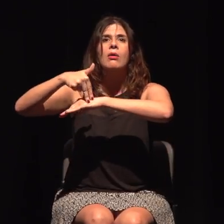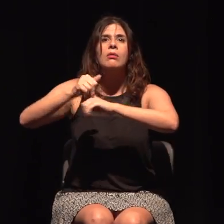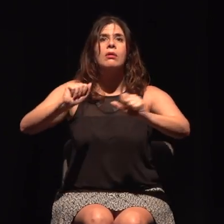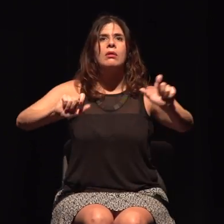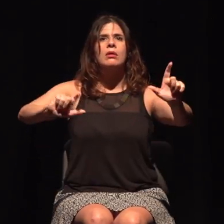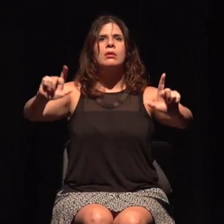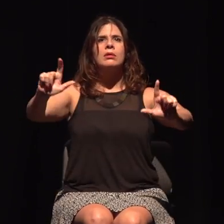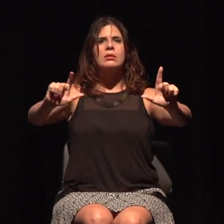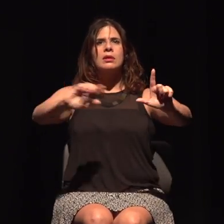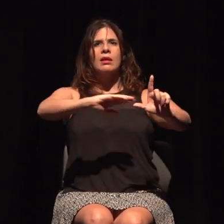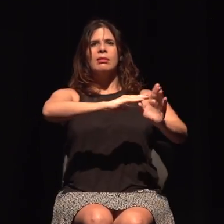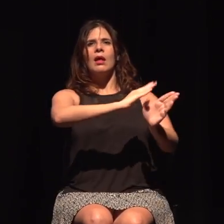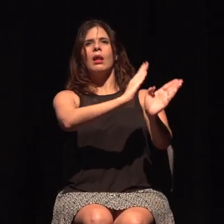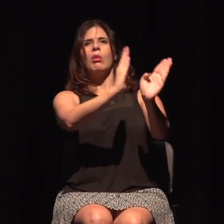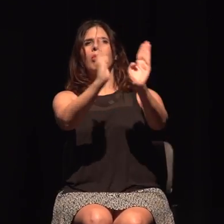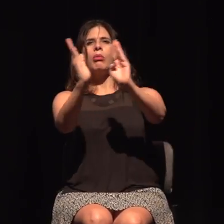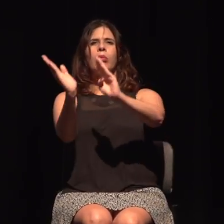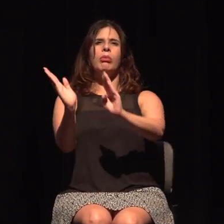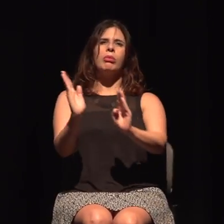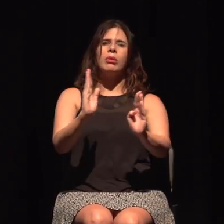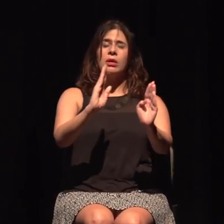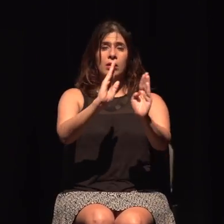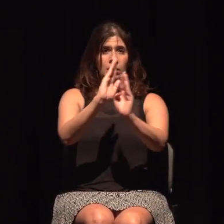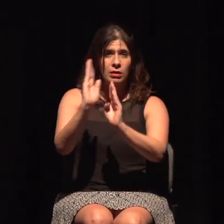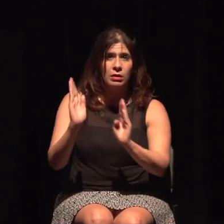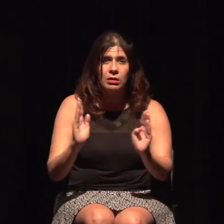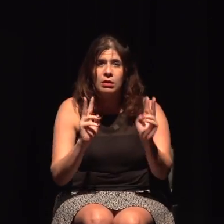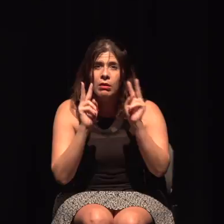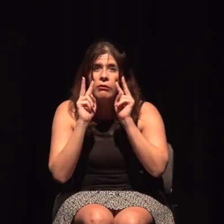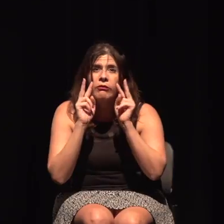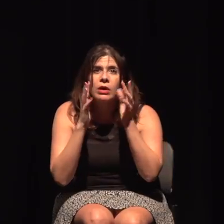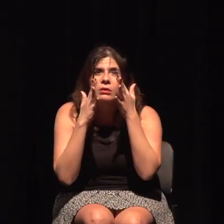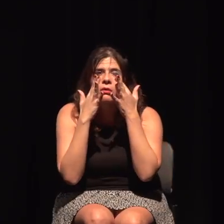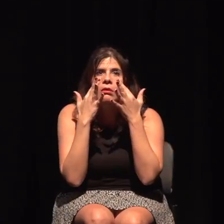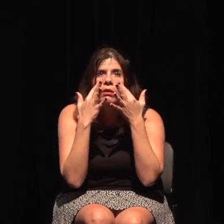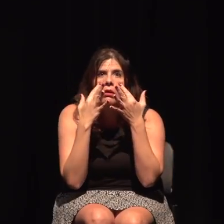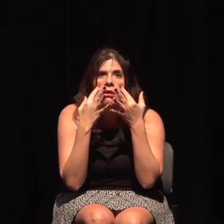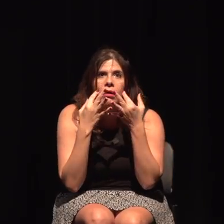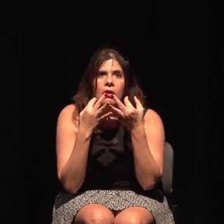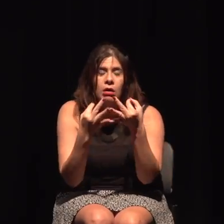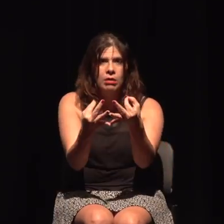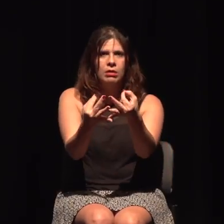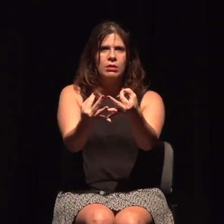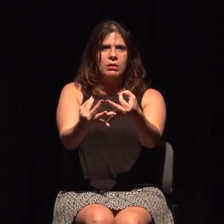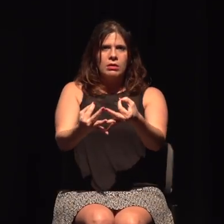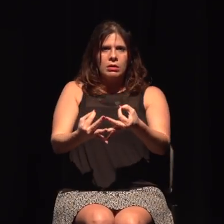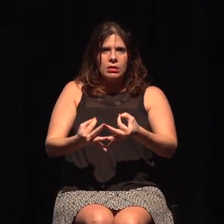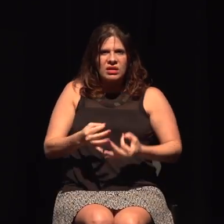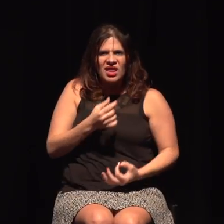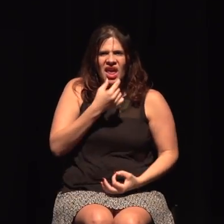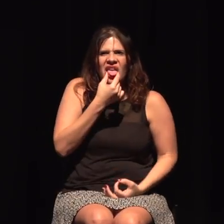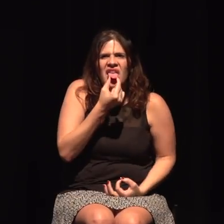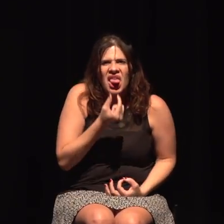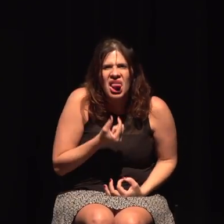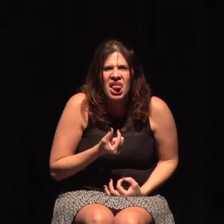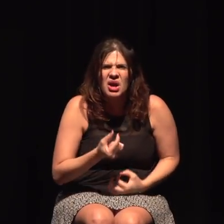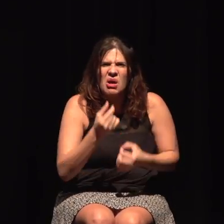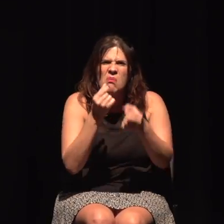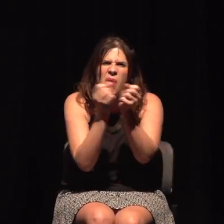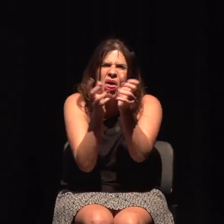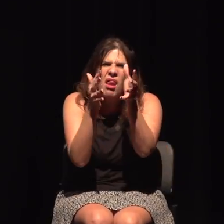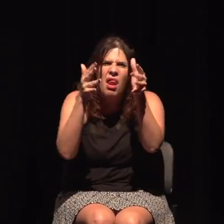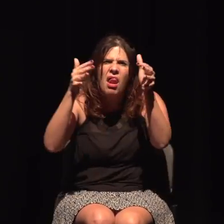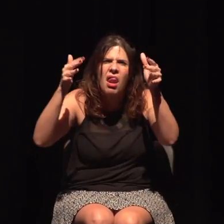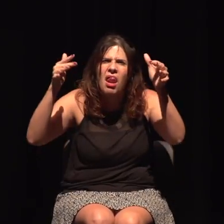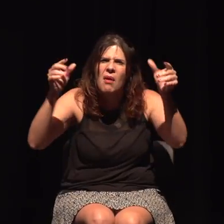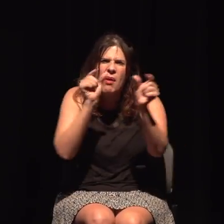assim no palco, na tela, em 3D, saltando para dentro dos olhos e ouvidos, lambendo olhos e ouvidos, minha língua,